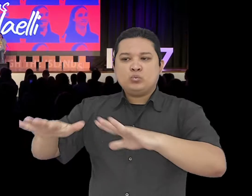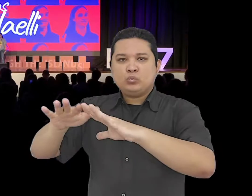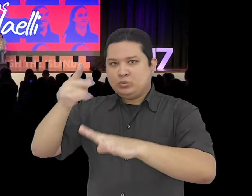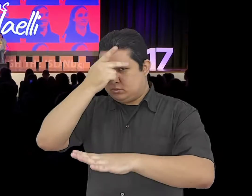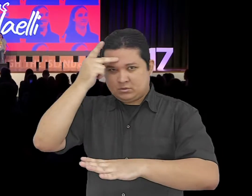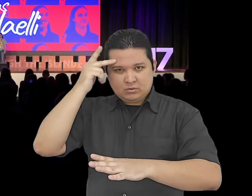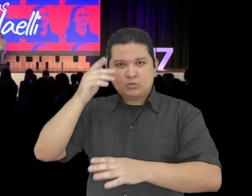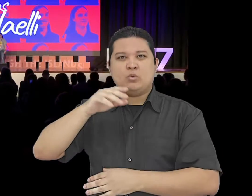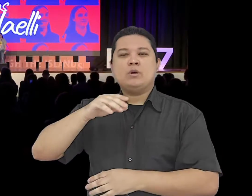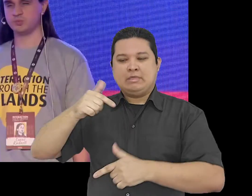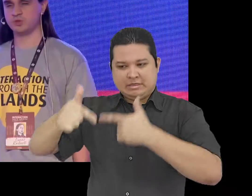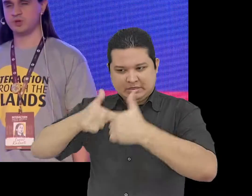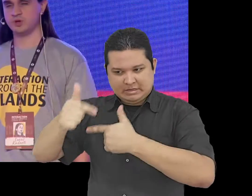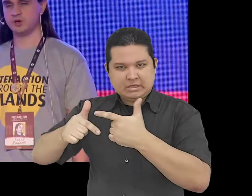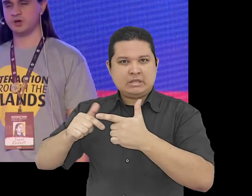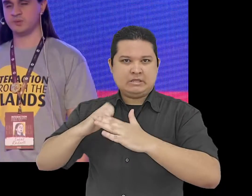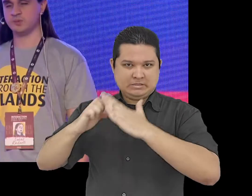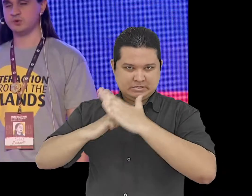que a acessibilidade é importante.